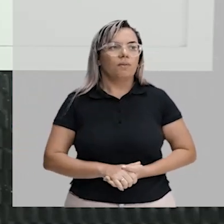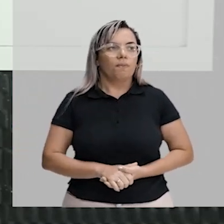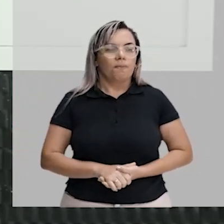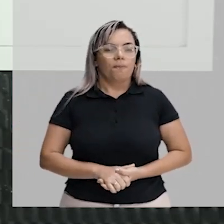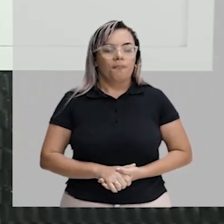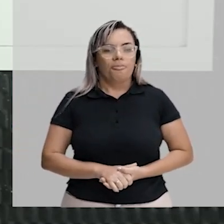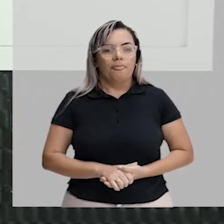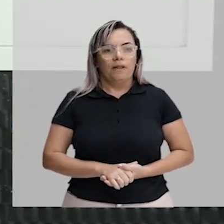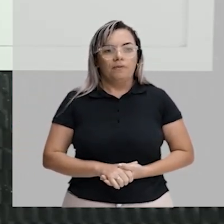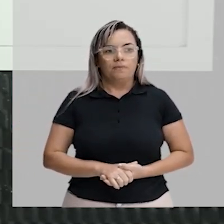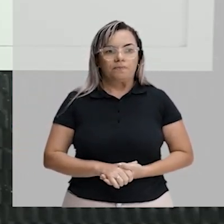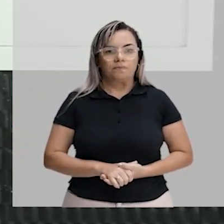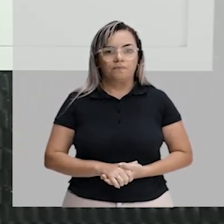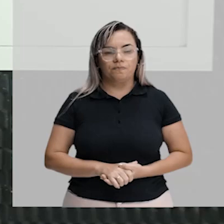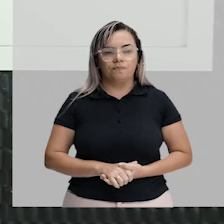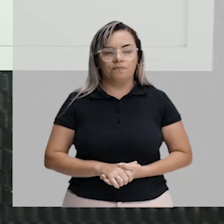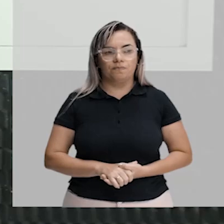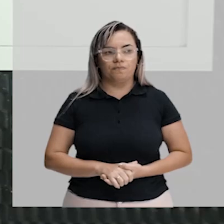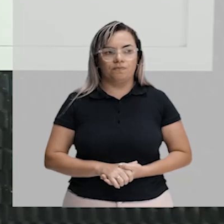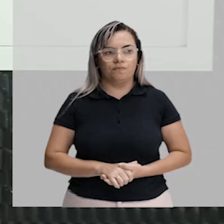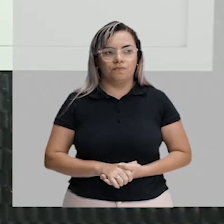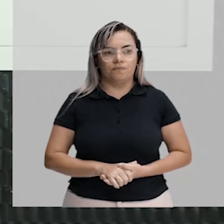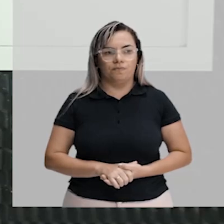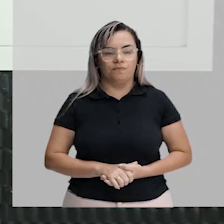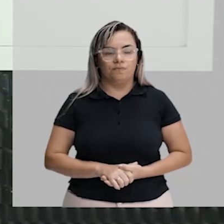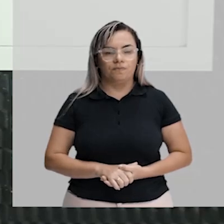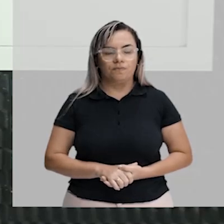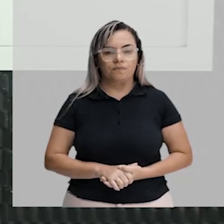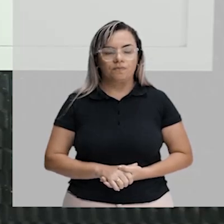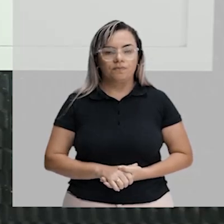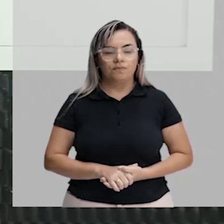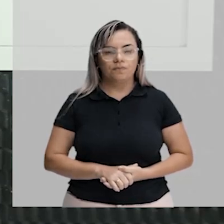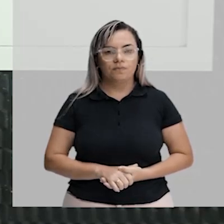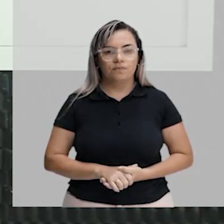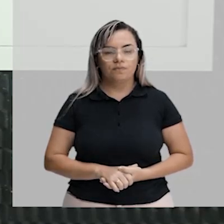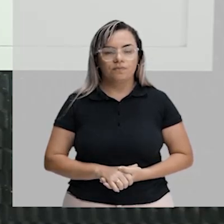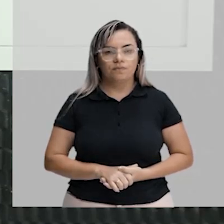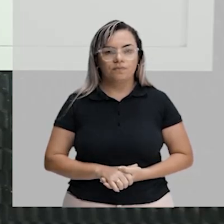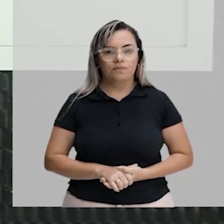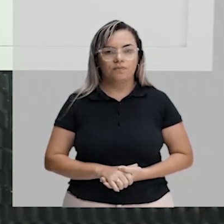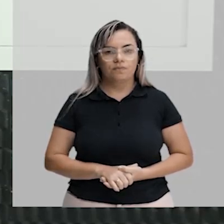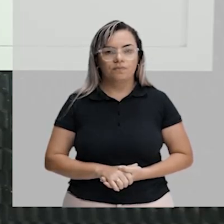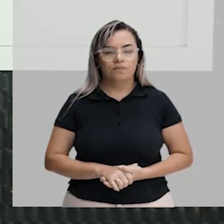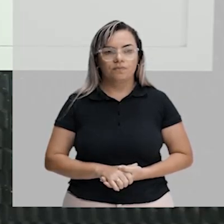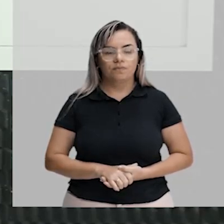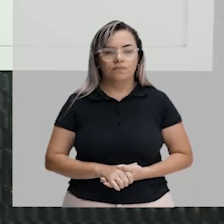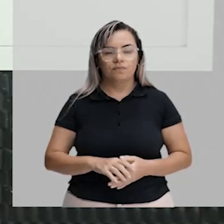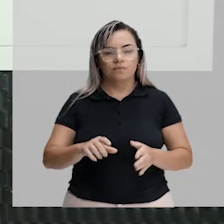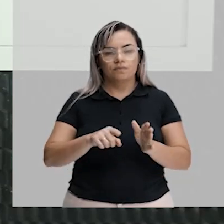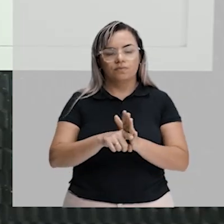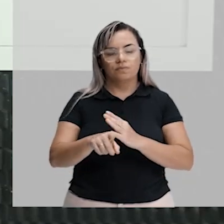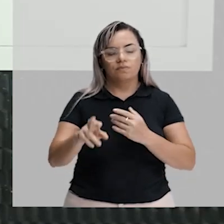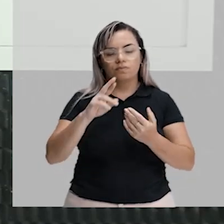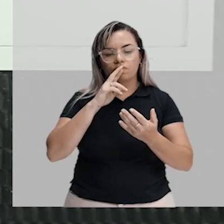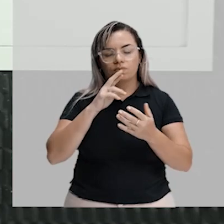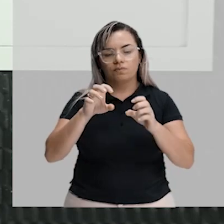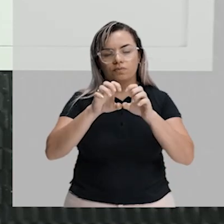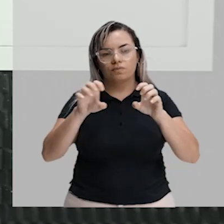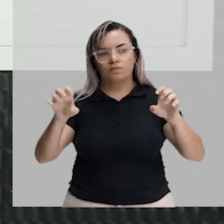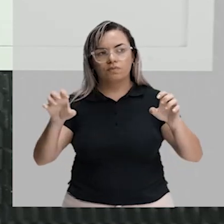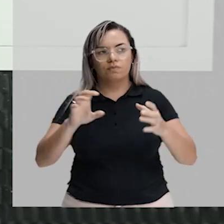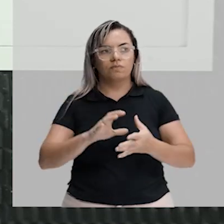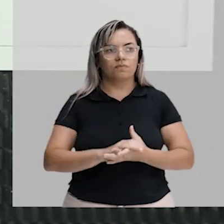Vamos responder essa questão, que a gente vai ter que precisar de resolver um sistema. Olha, pessoal, você tem aqui, ó, veja